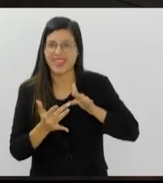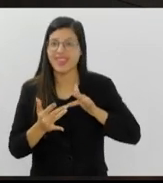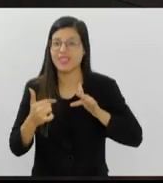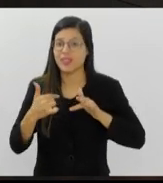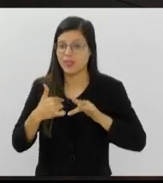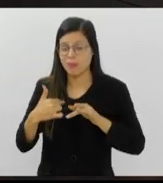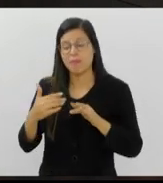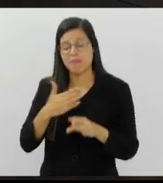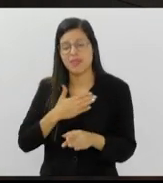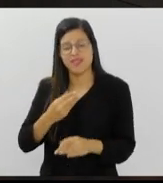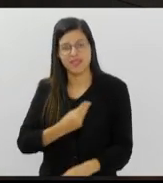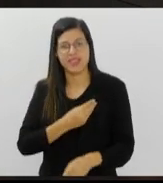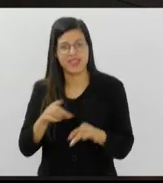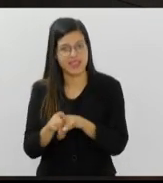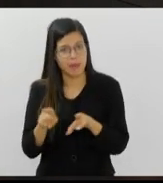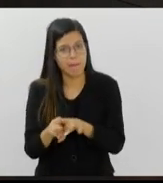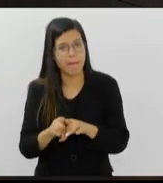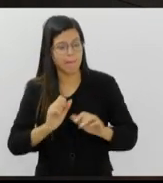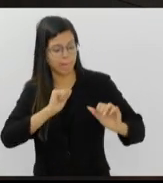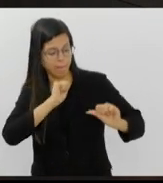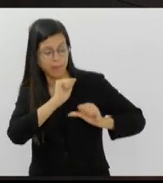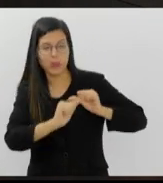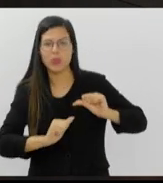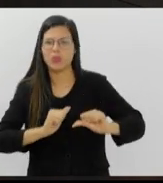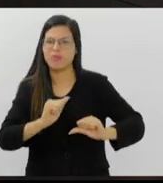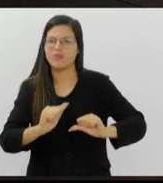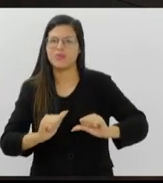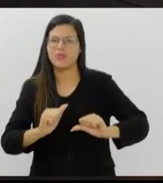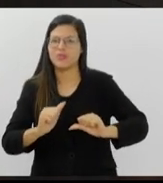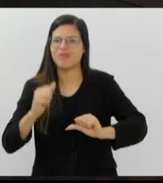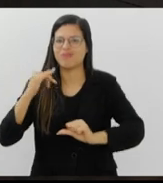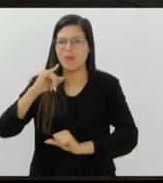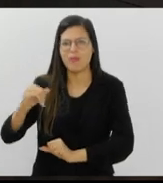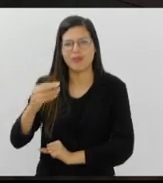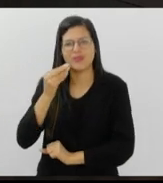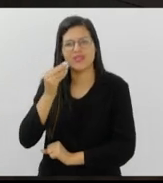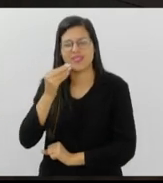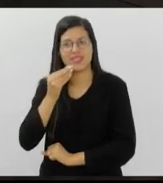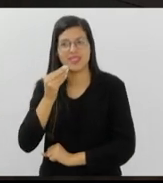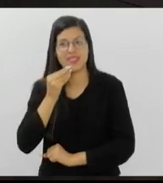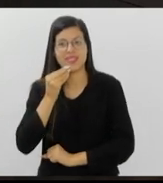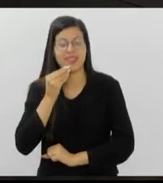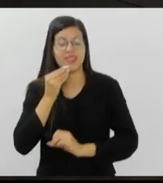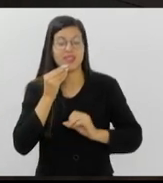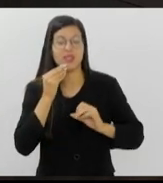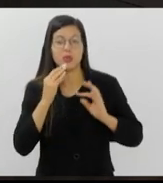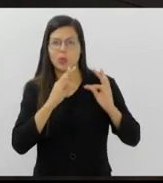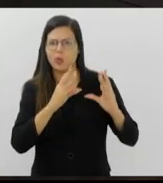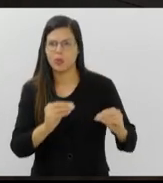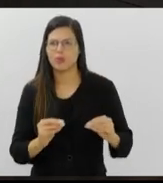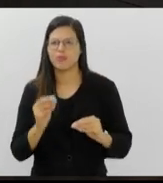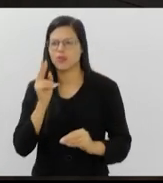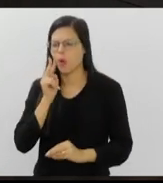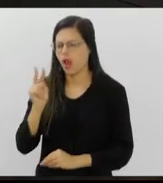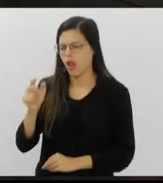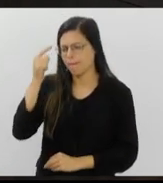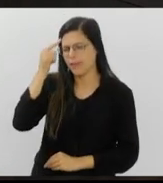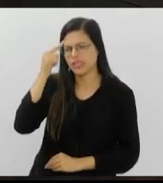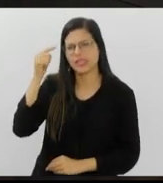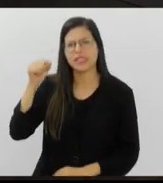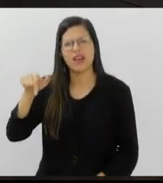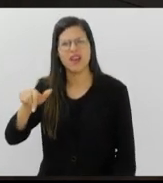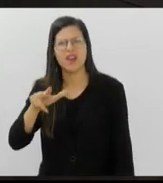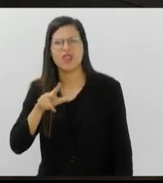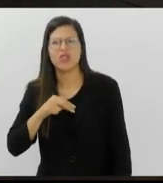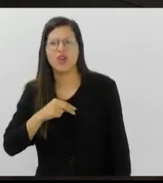doutora Ana, ela mudou a minha vida através de oportunidades. Enquanto todos olhavam e falavam, nossa, a Flavinha é